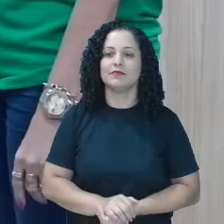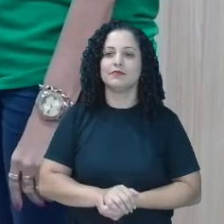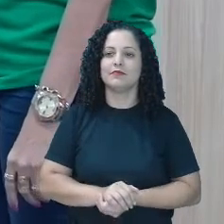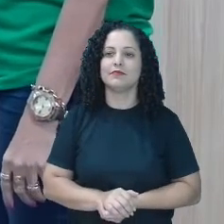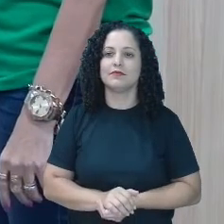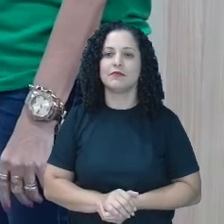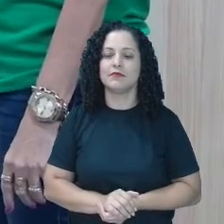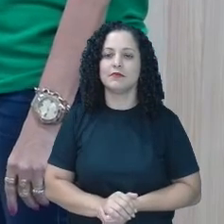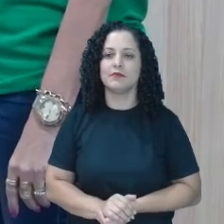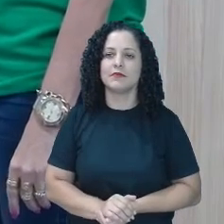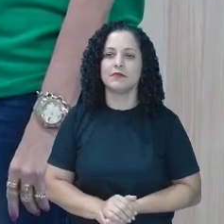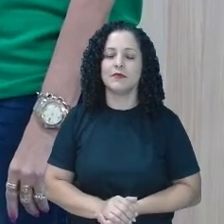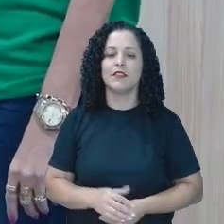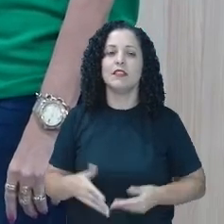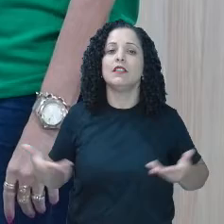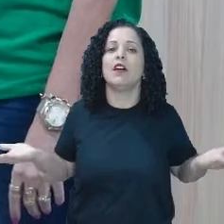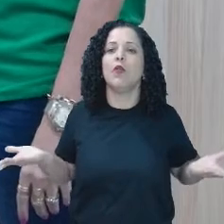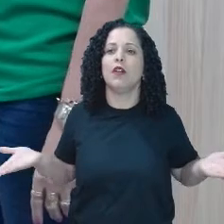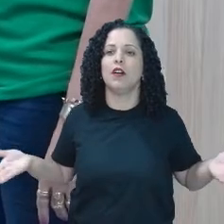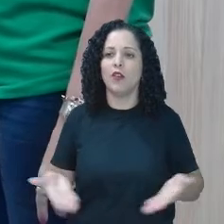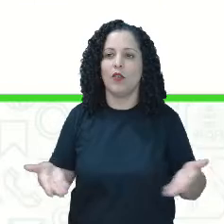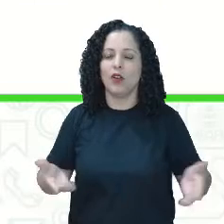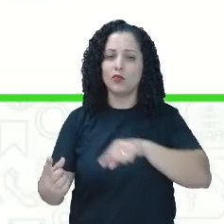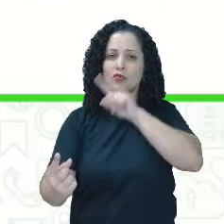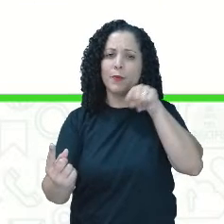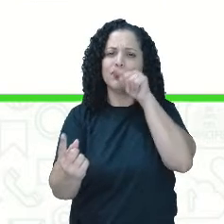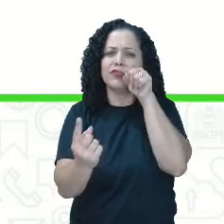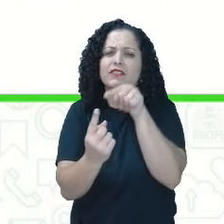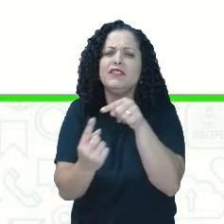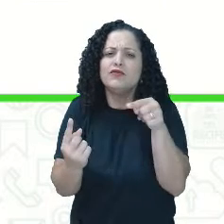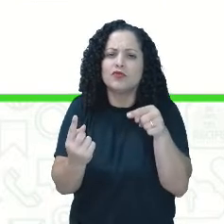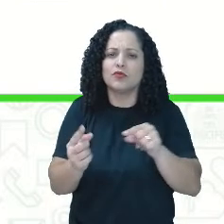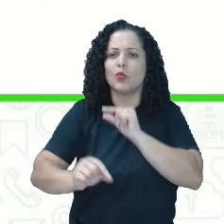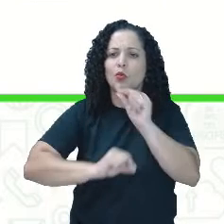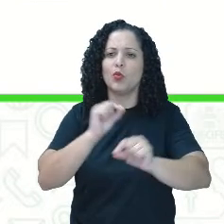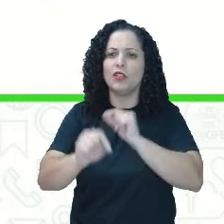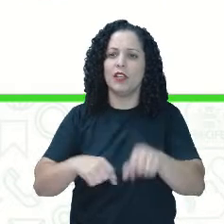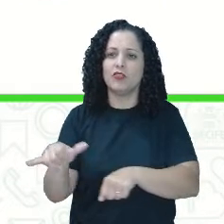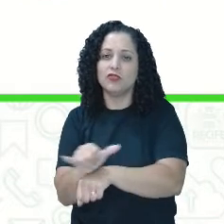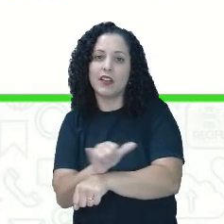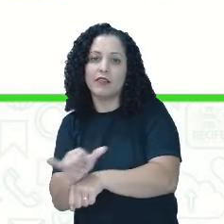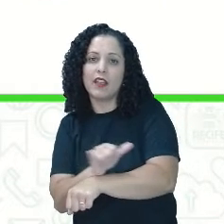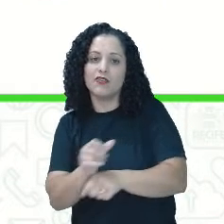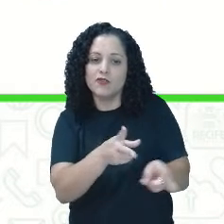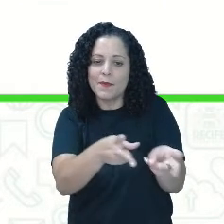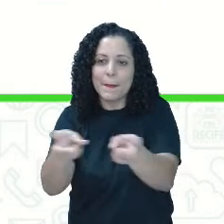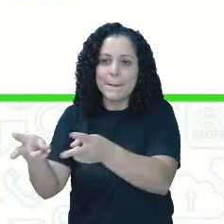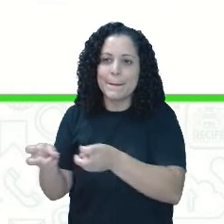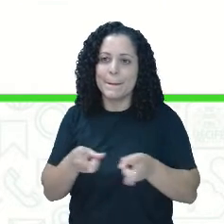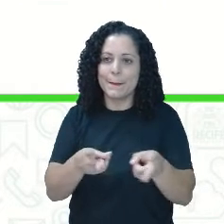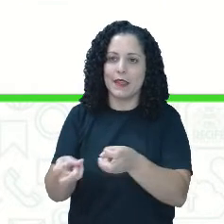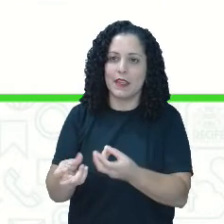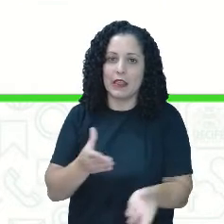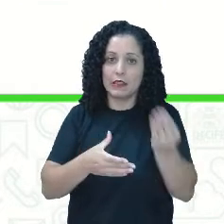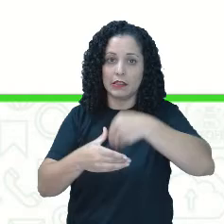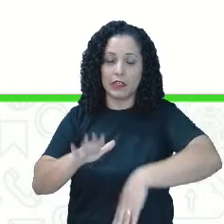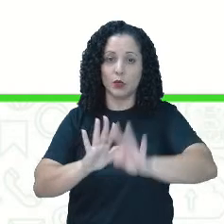Então, os nossos objetivos, identificar estratégias utilizadas em um texto